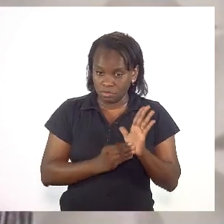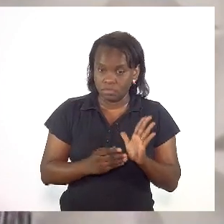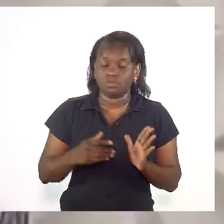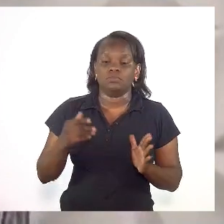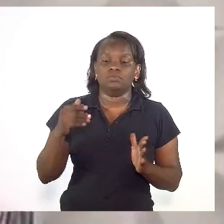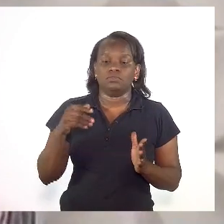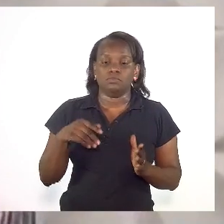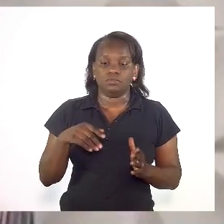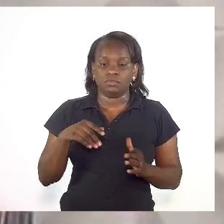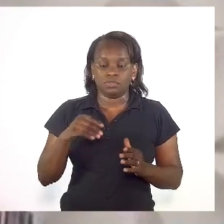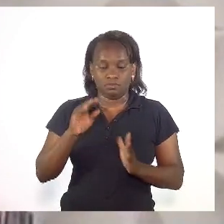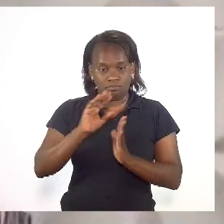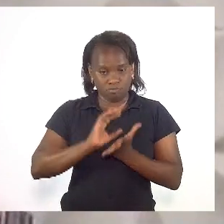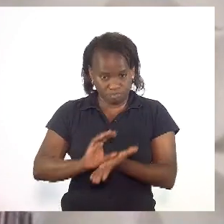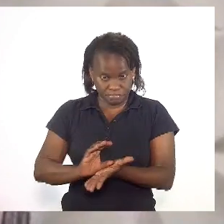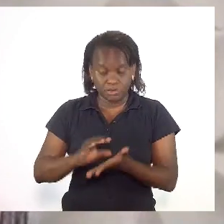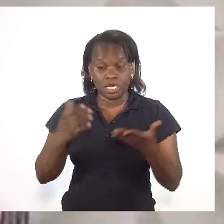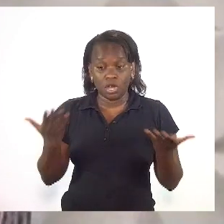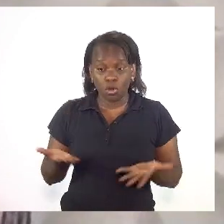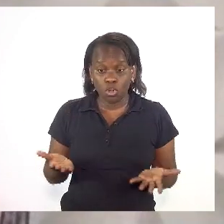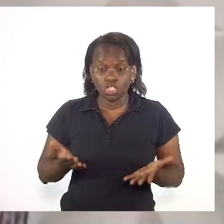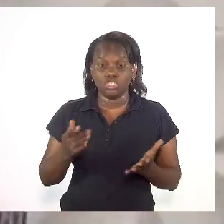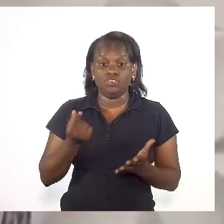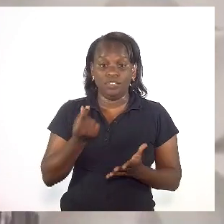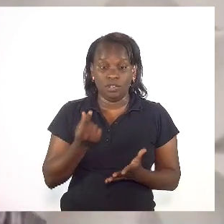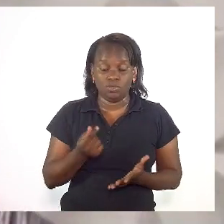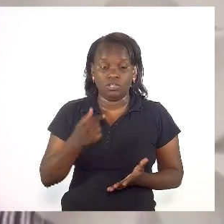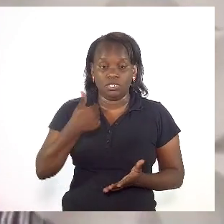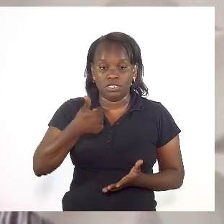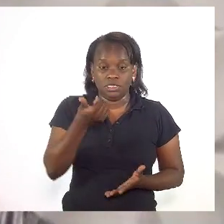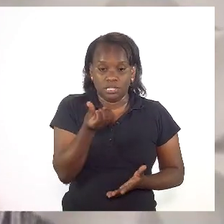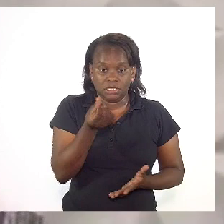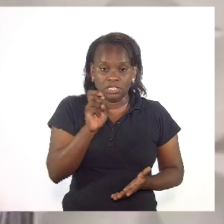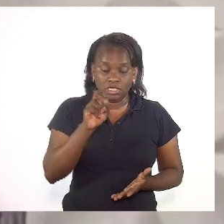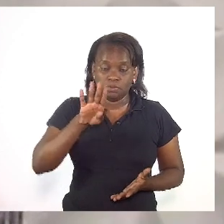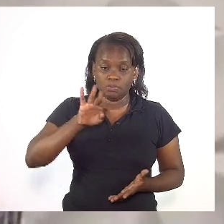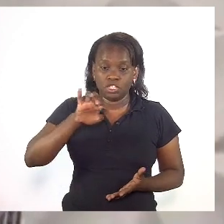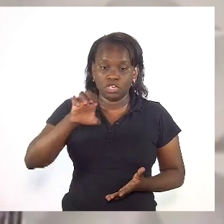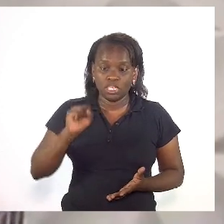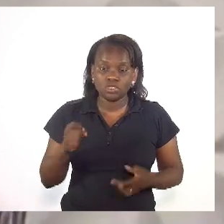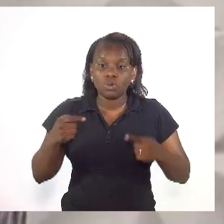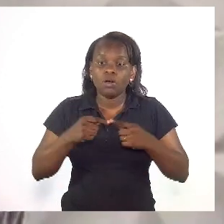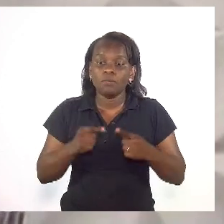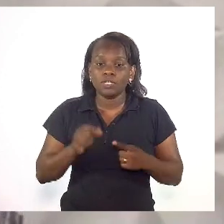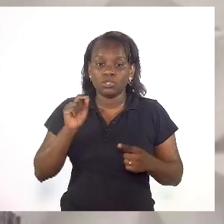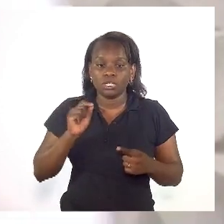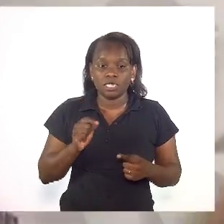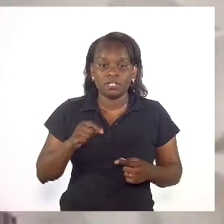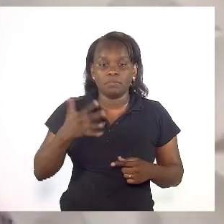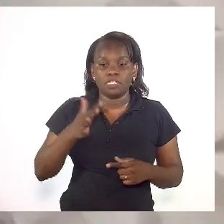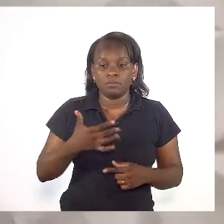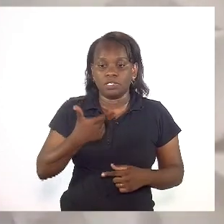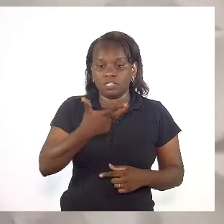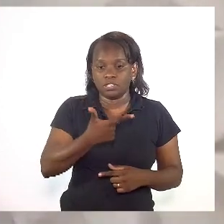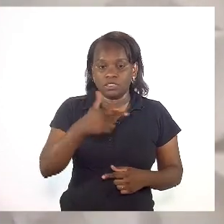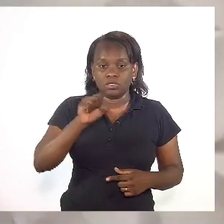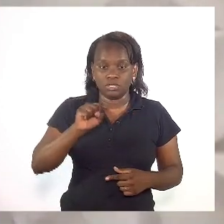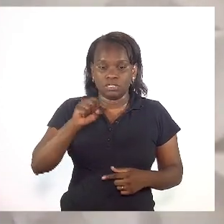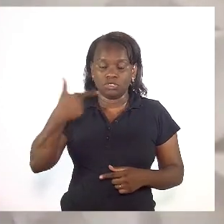líquida, e esse valor hoje de 165 bilhões corresponde a cerca de